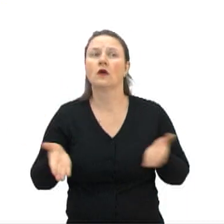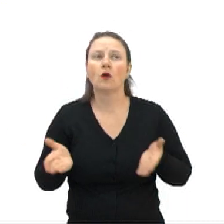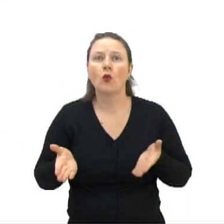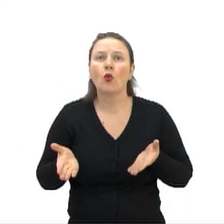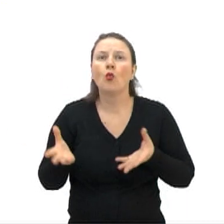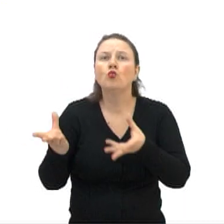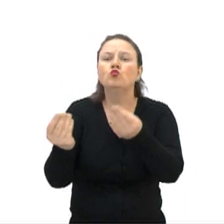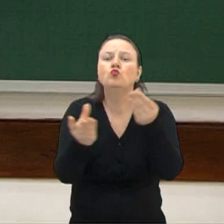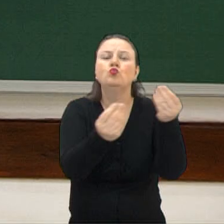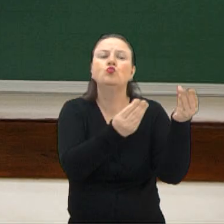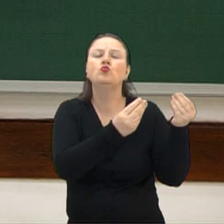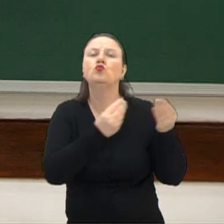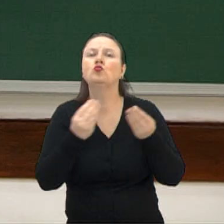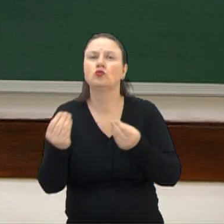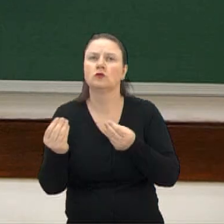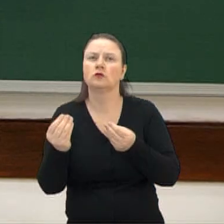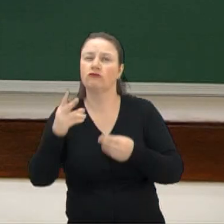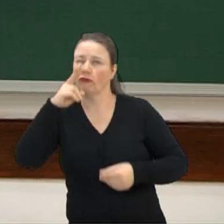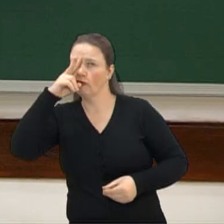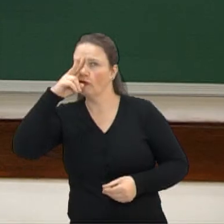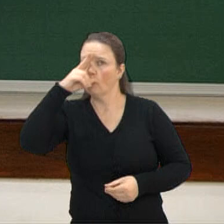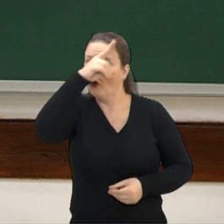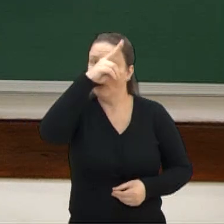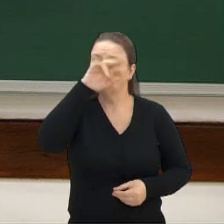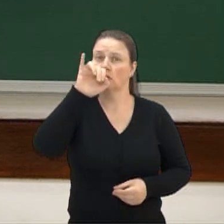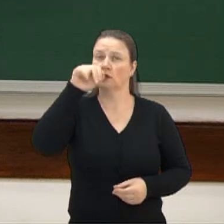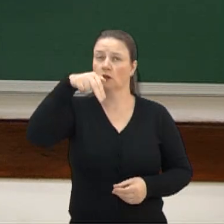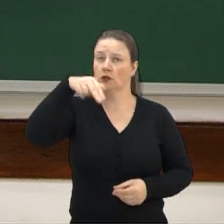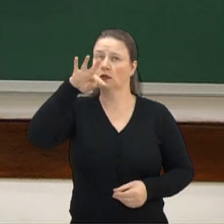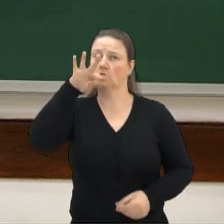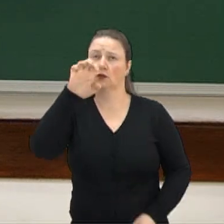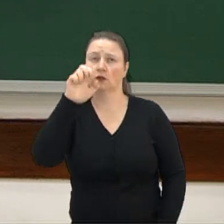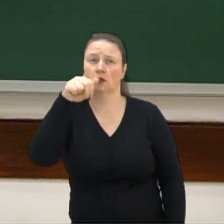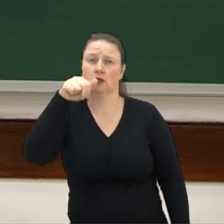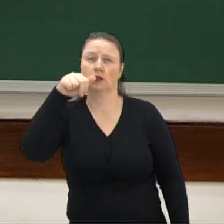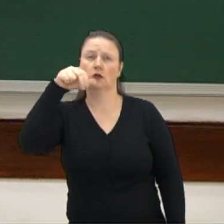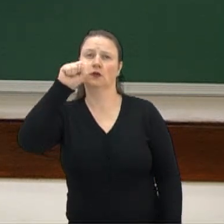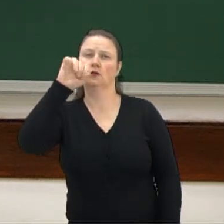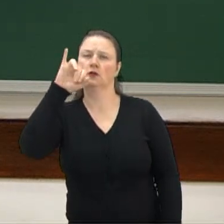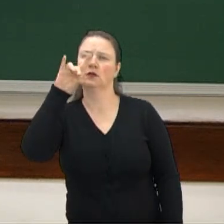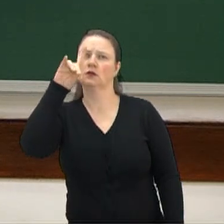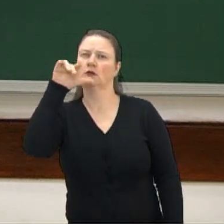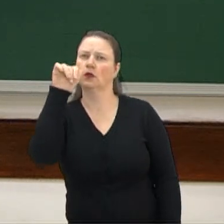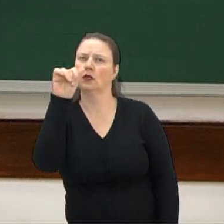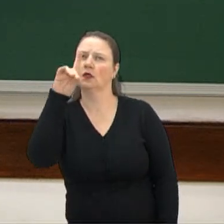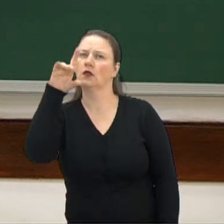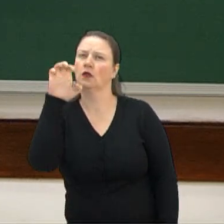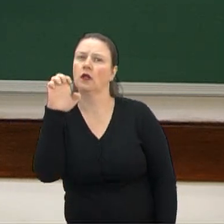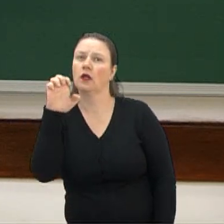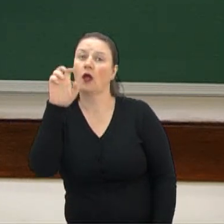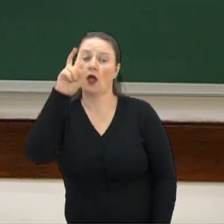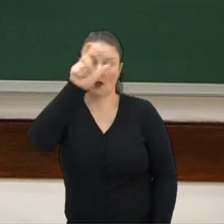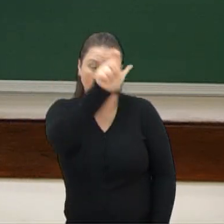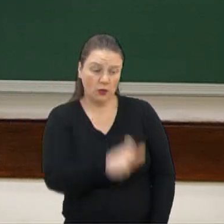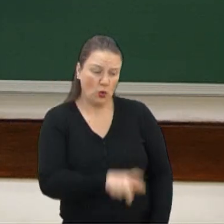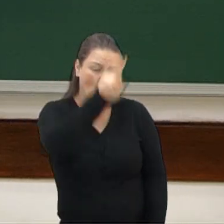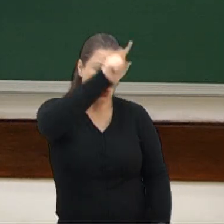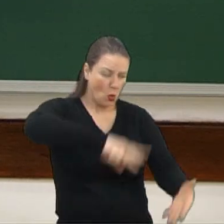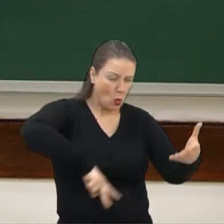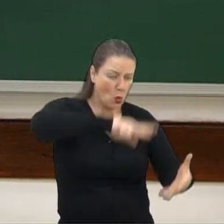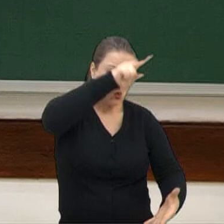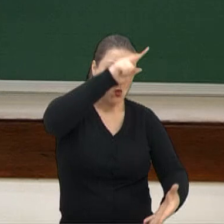uma circunstância de intensidade. Então, de quanto? Quanto que essa pessoa lê? Essa pessoa lê muito. Então,